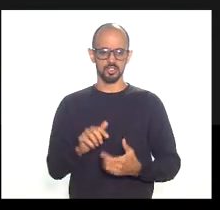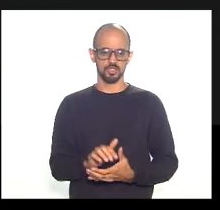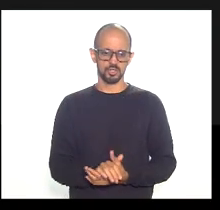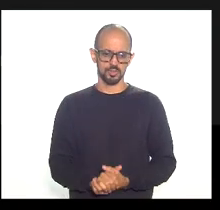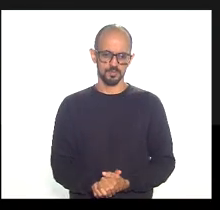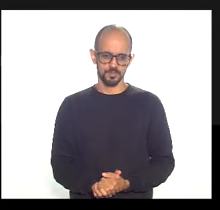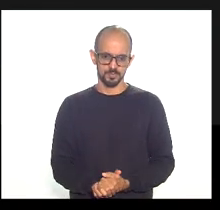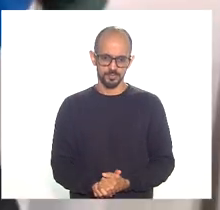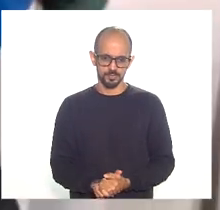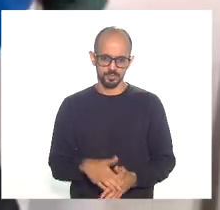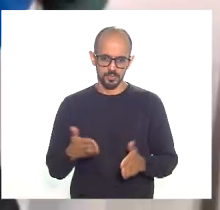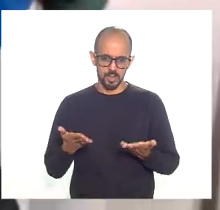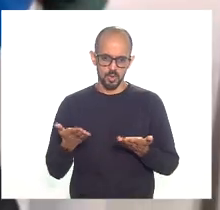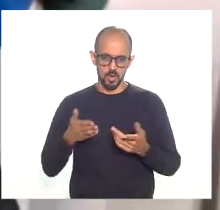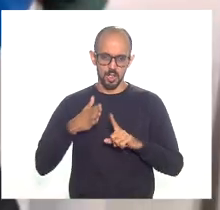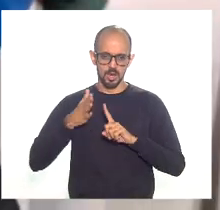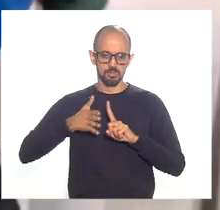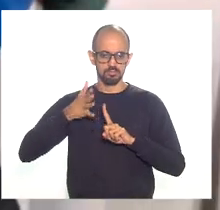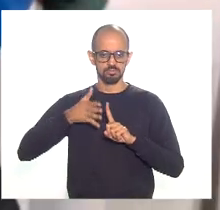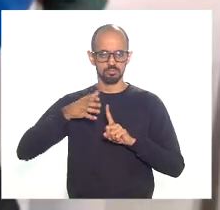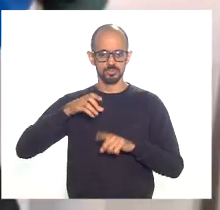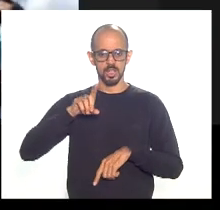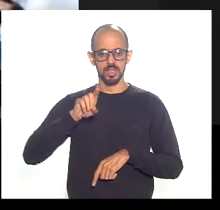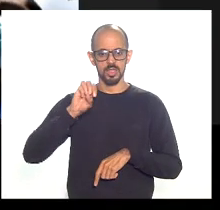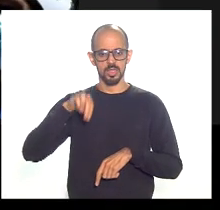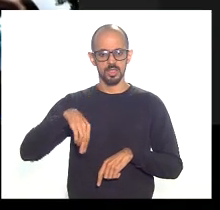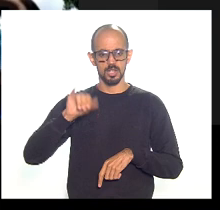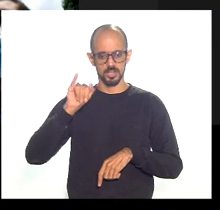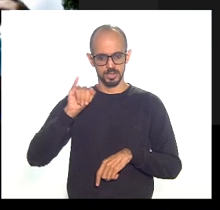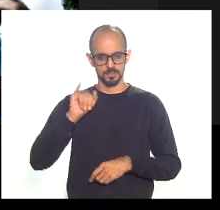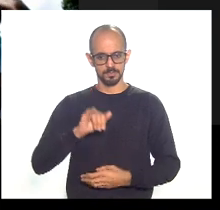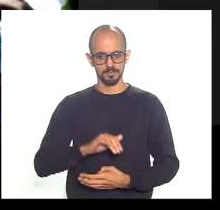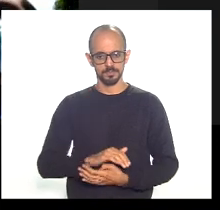Com a palavra para discutir, deputado Dani Monteiro.